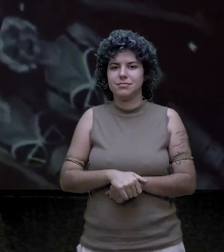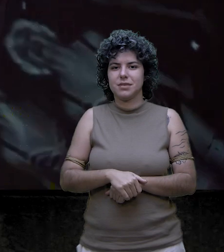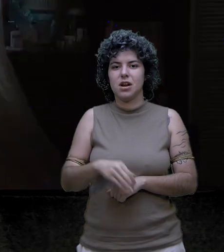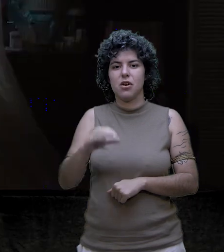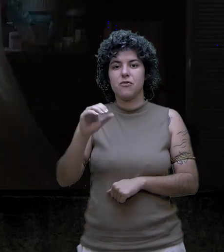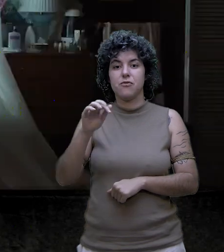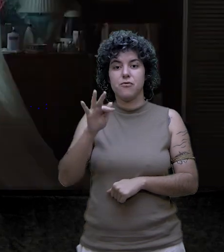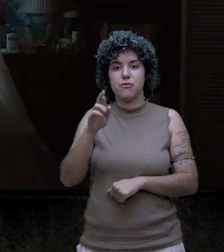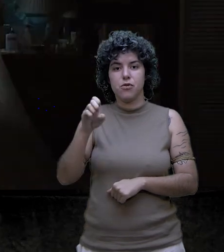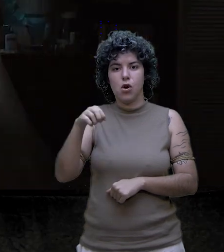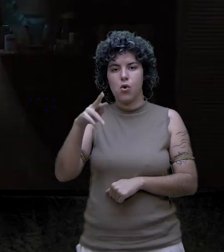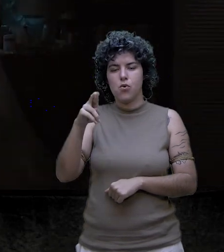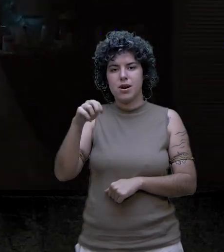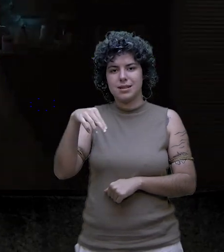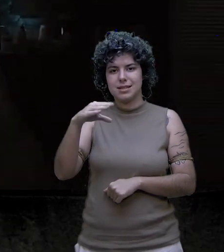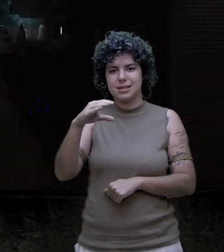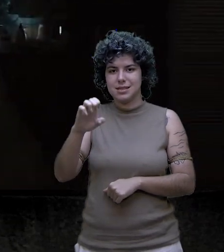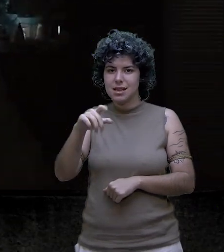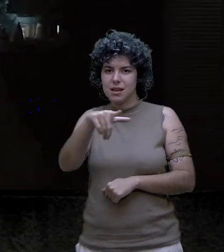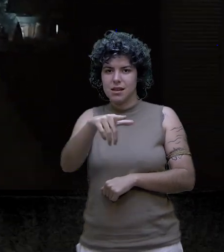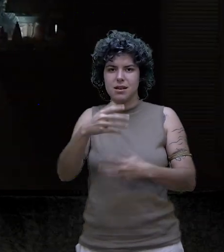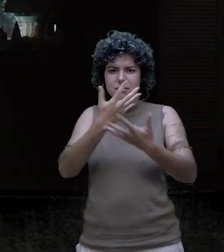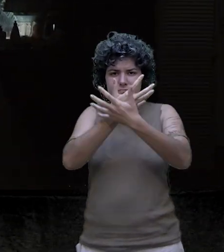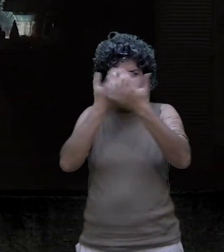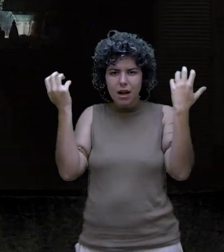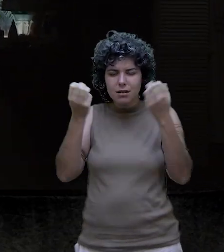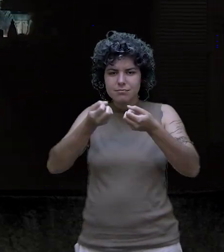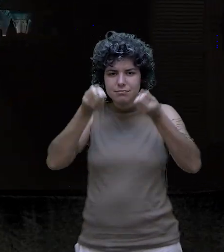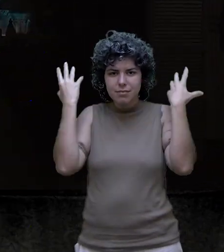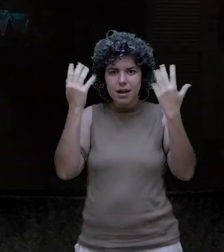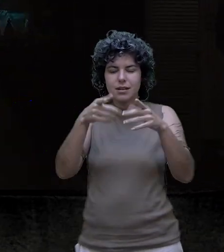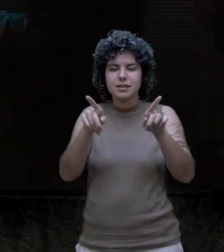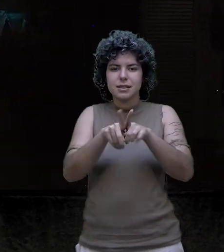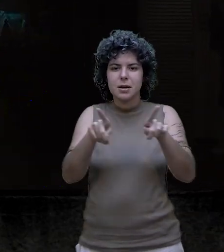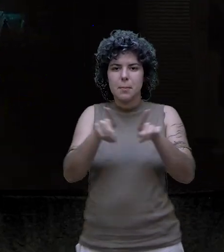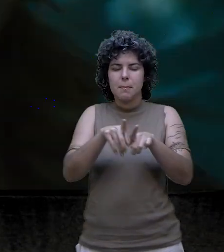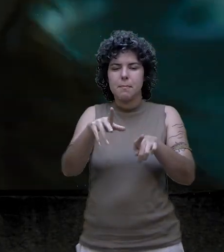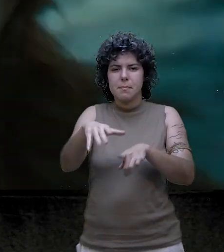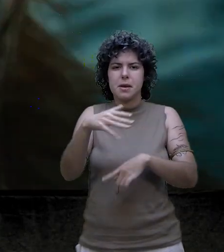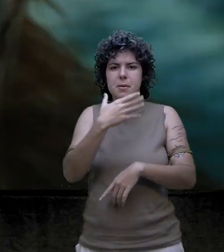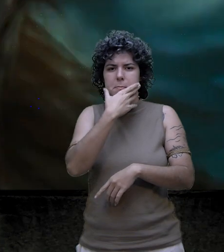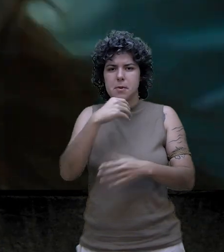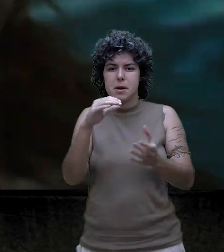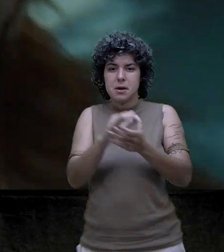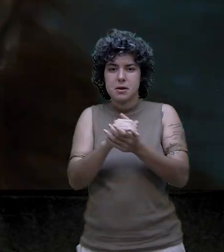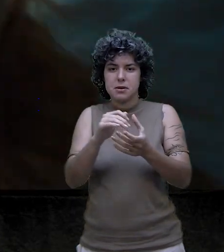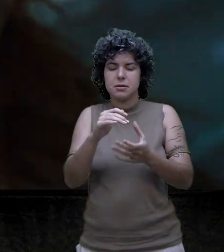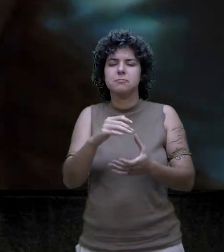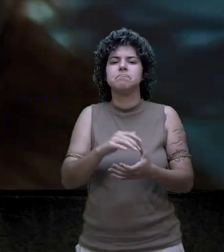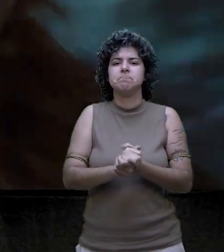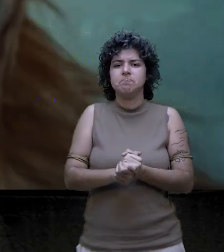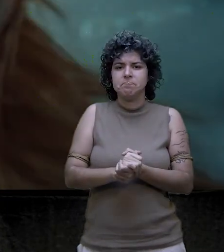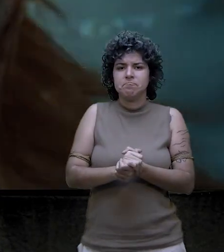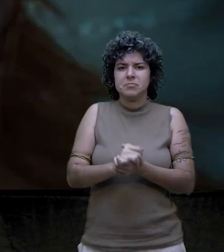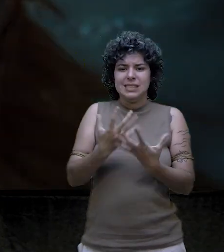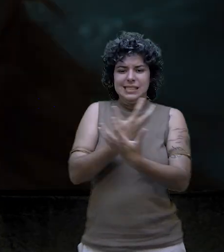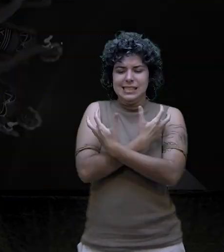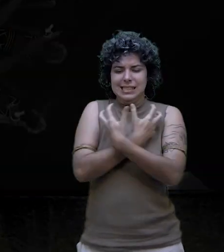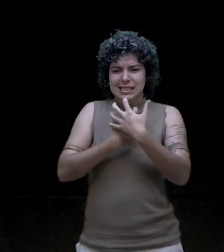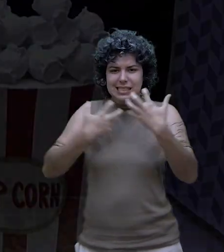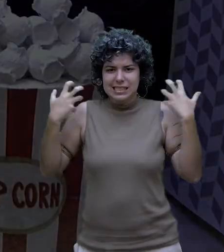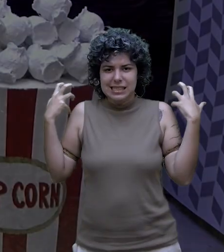maridos com as unhas. Então, se você ainda acredita em Felizes para Sempre, assista, mas prepare-se para